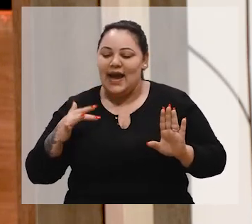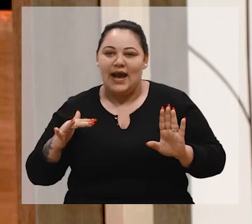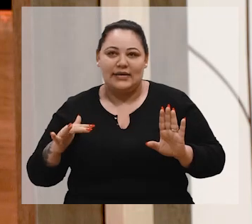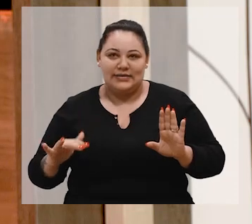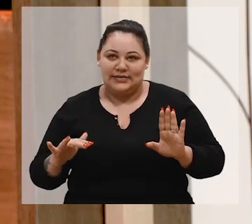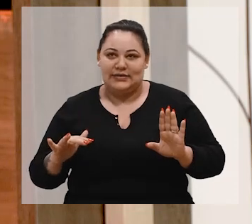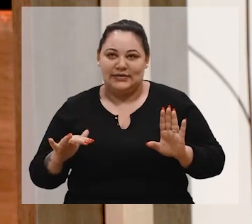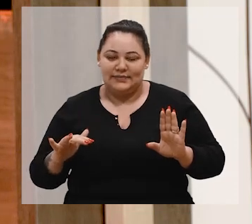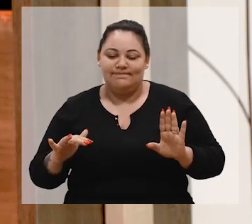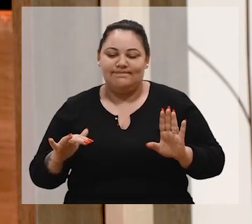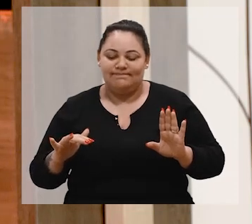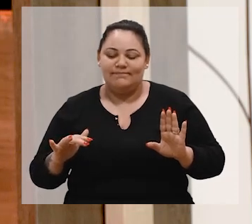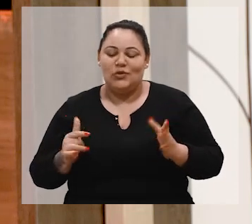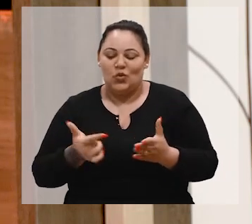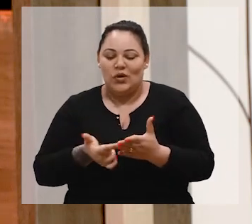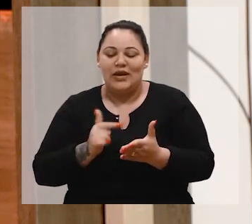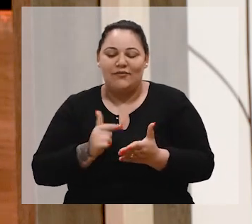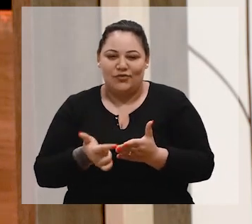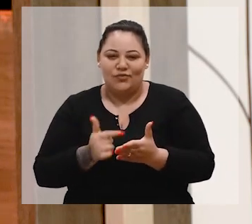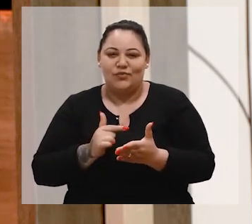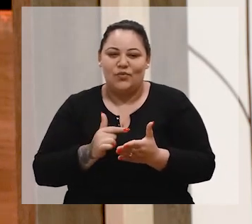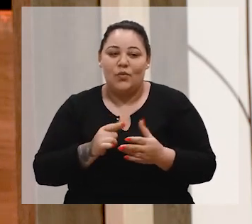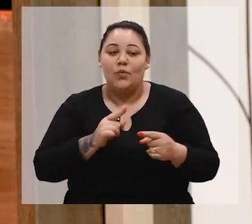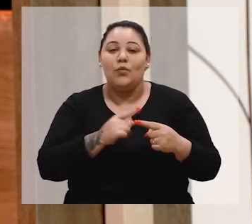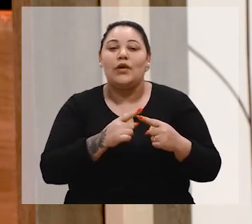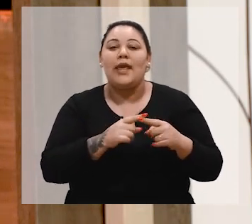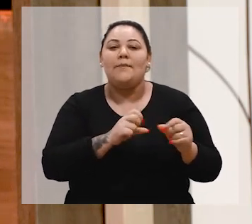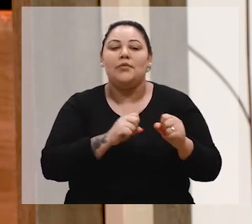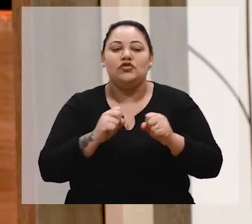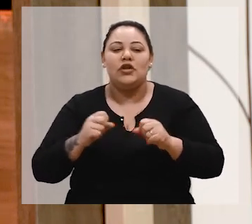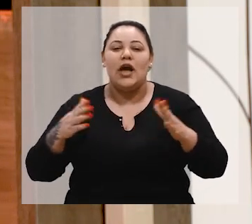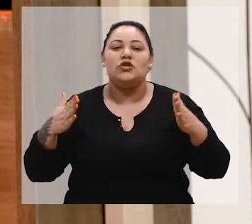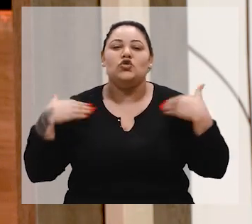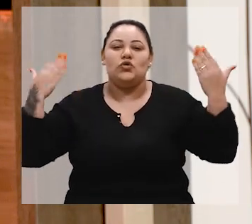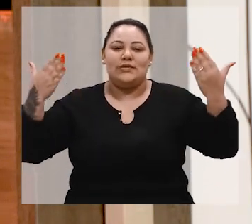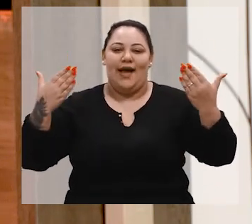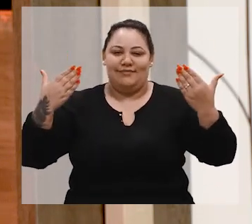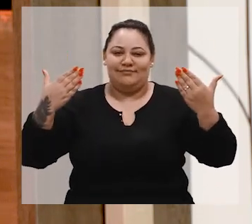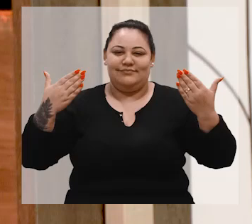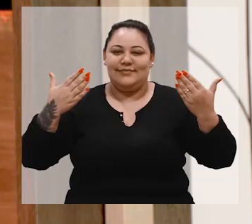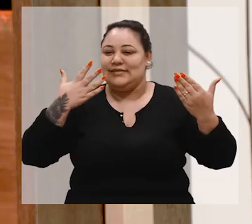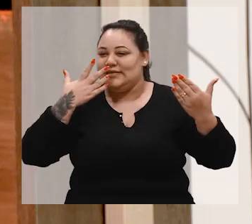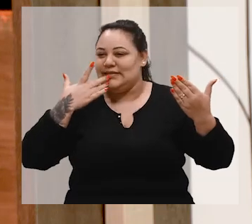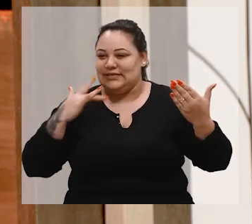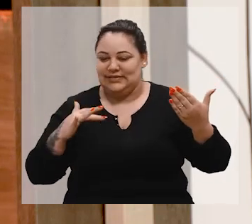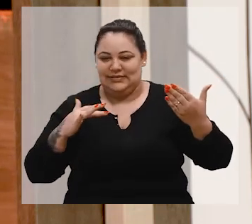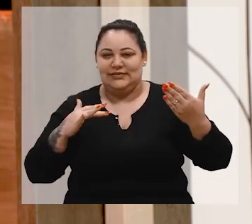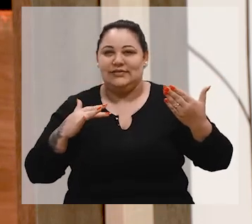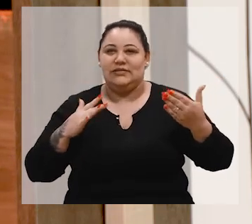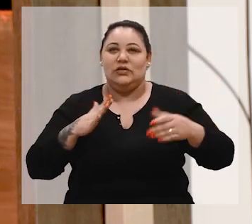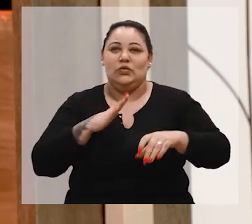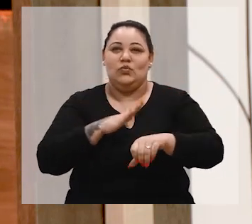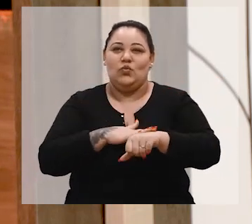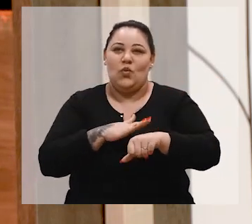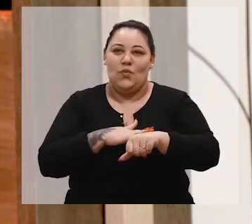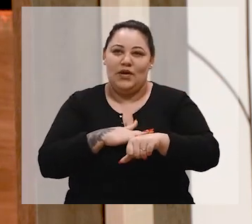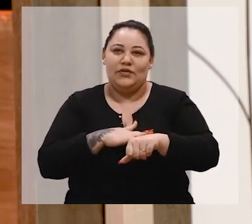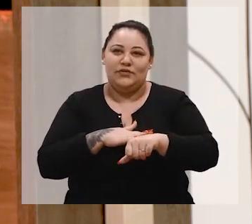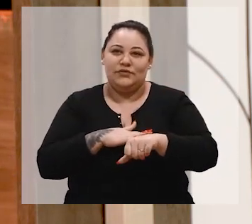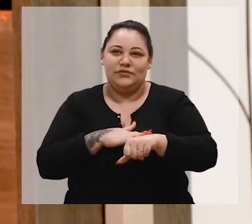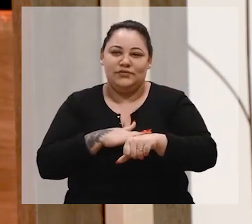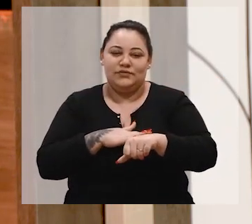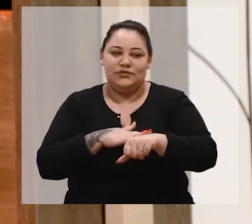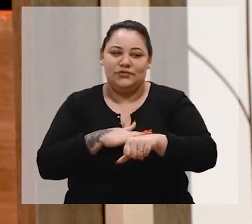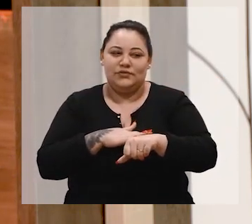crianças para não deixar isso tão próximo de algo que é bastante assustador para essas crianças falarem. Então, quando a gente